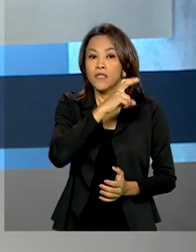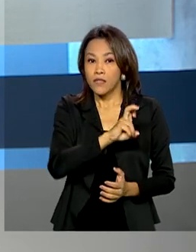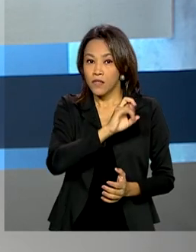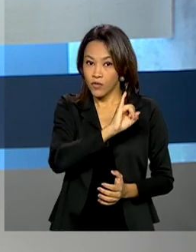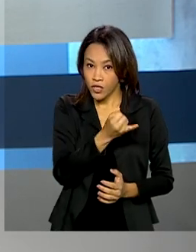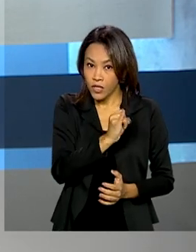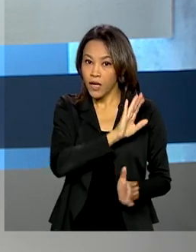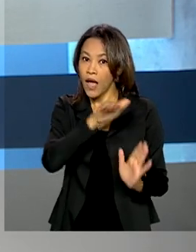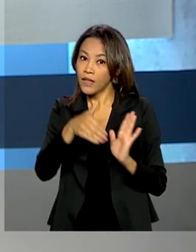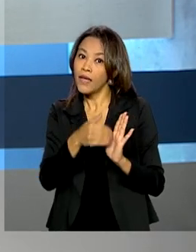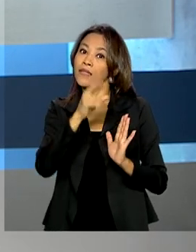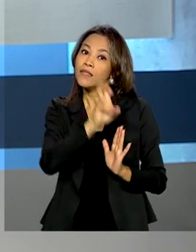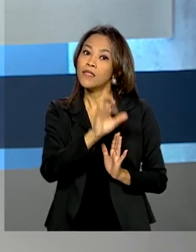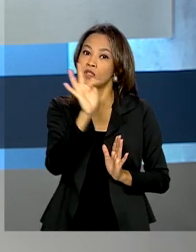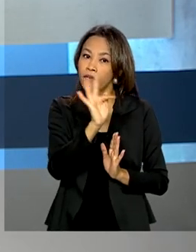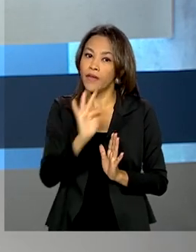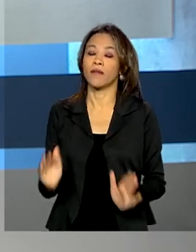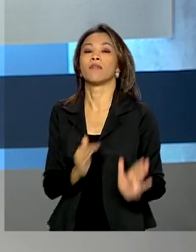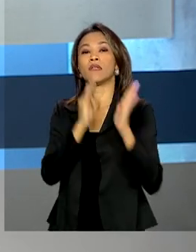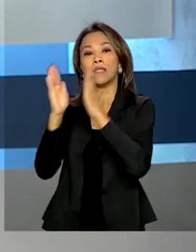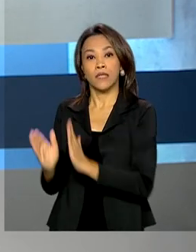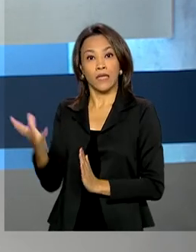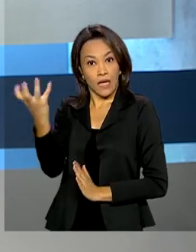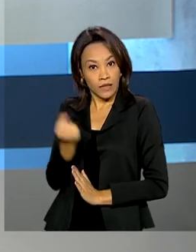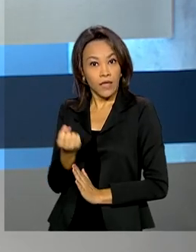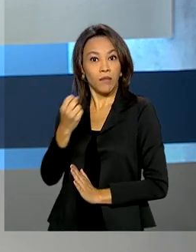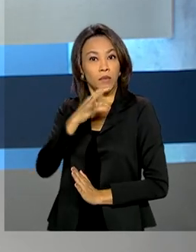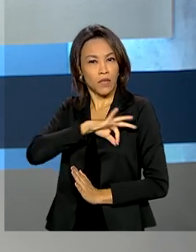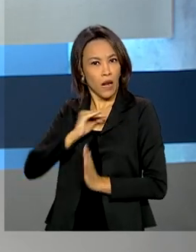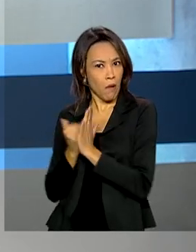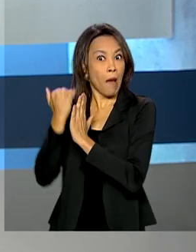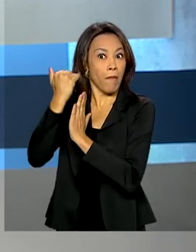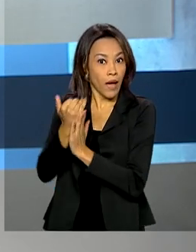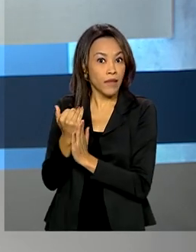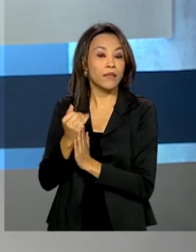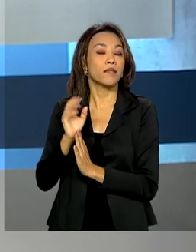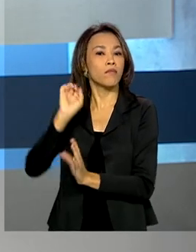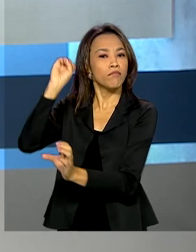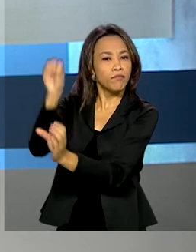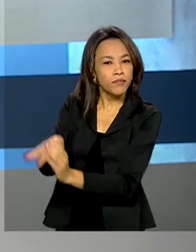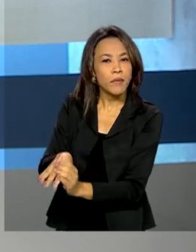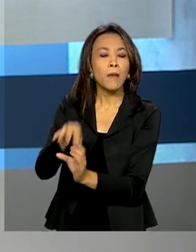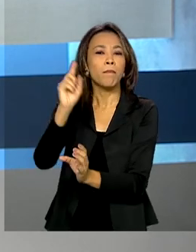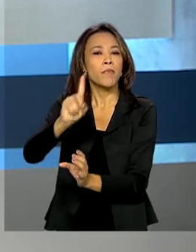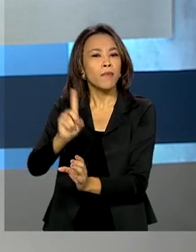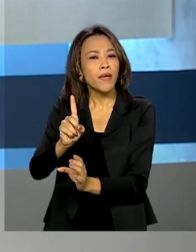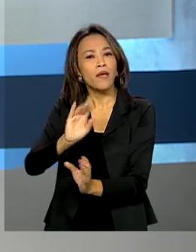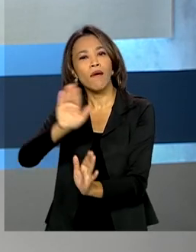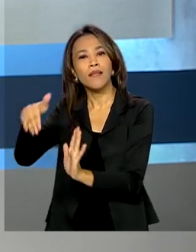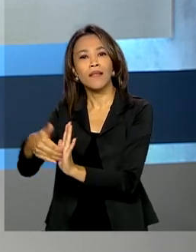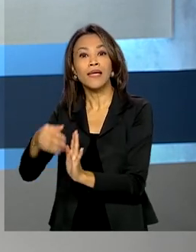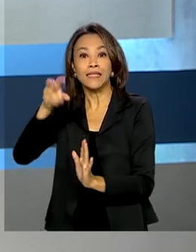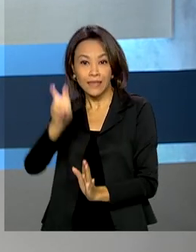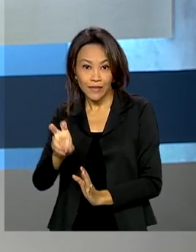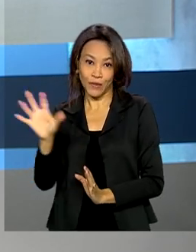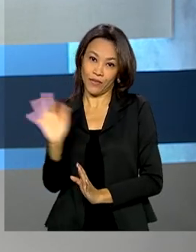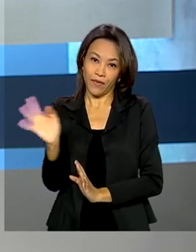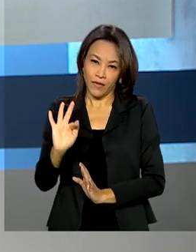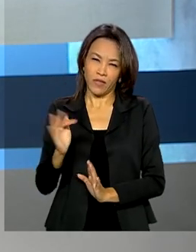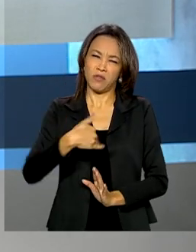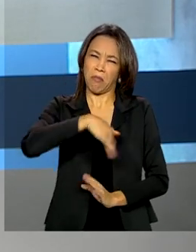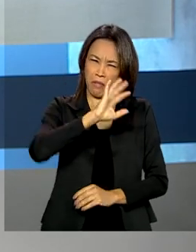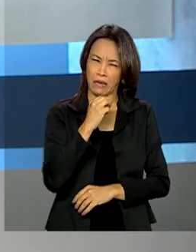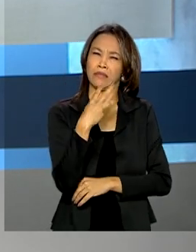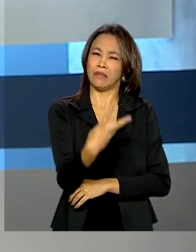5 de Fevereiro segurados com renda superior terão benefício depositado de primeiro a cinco de Fevereiro são mais de 35